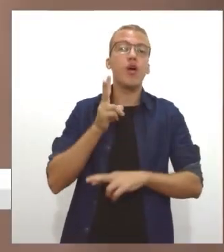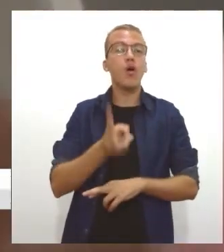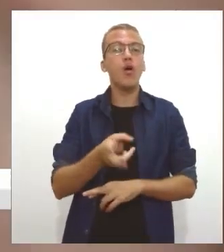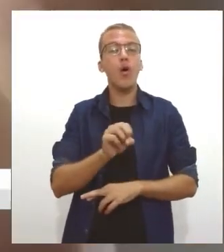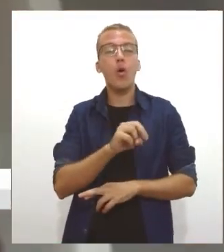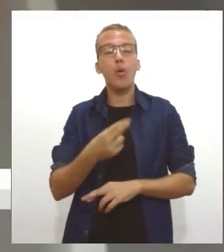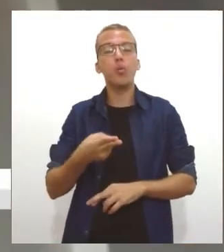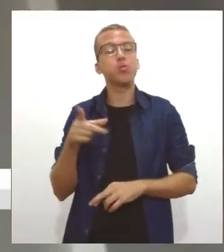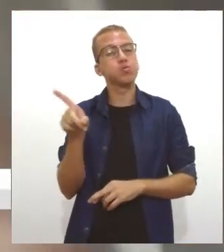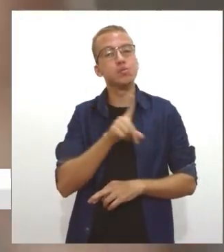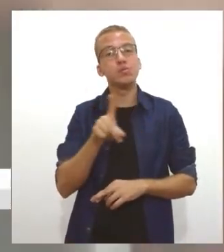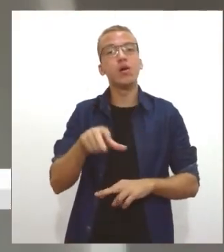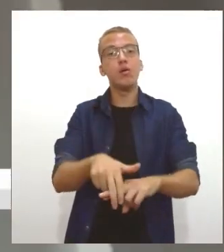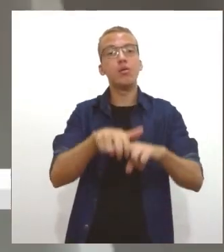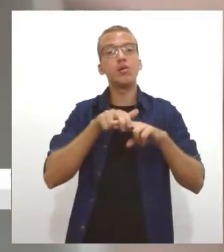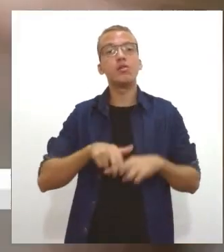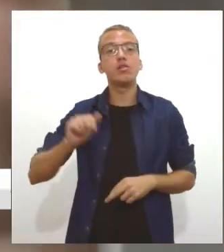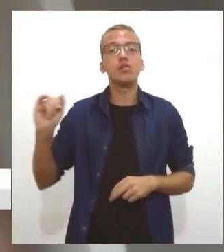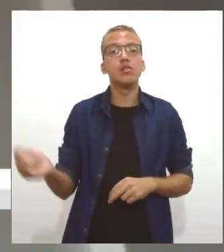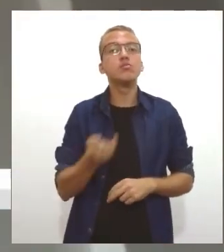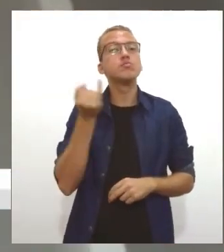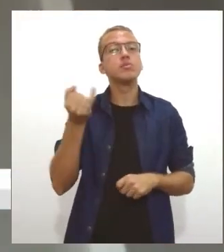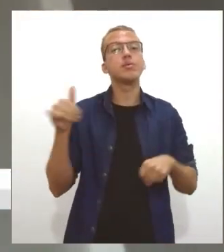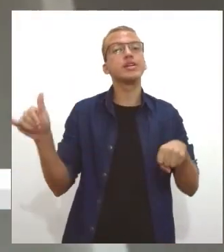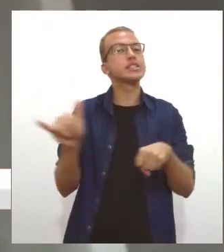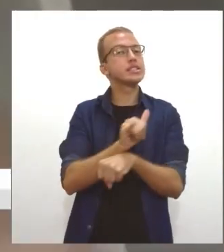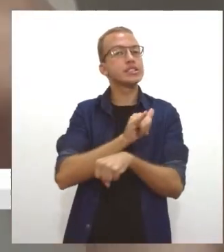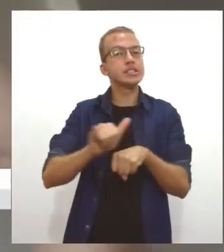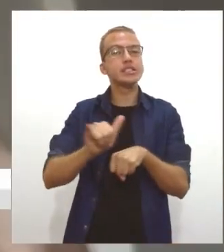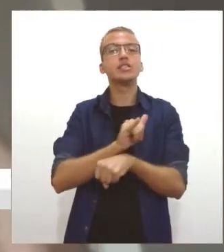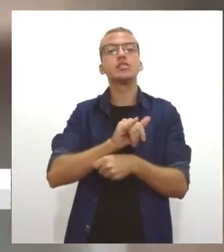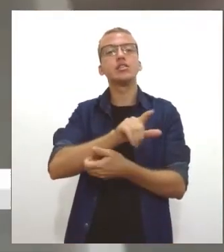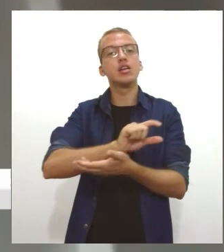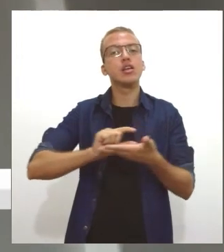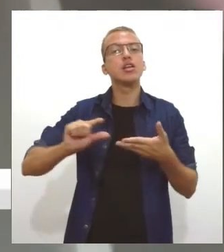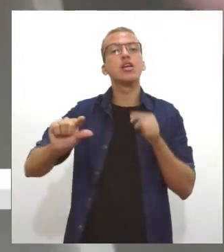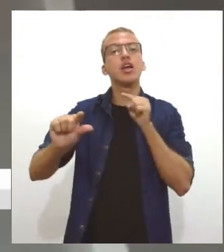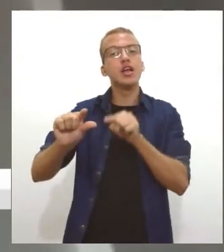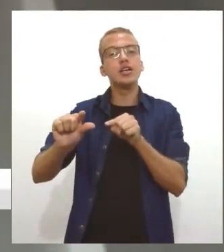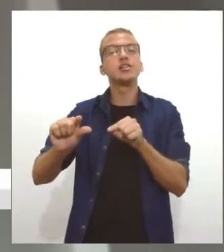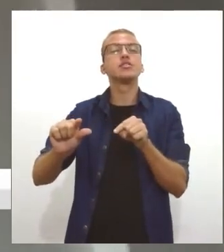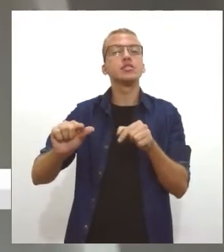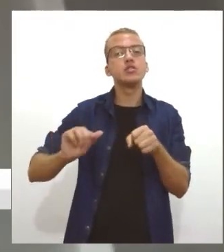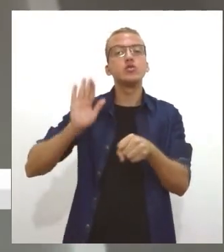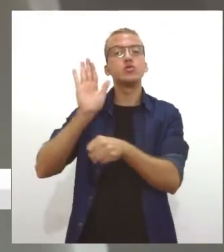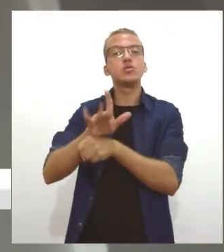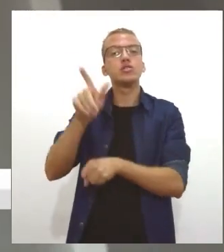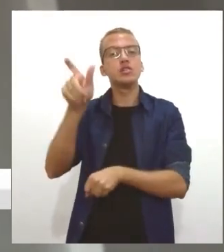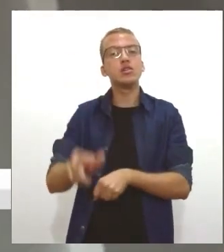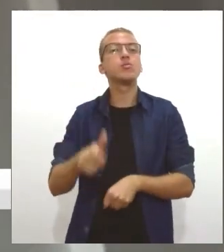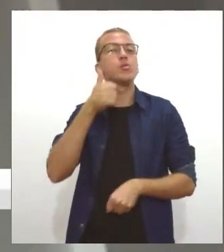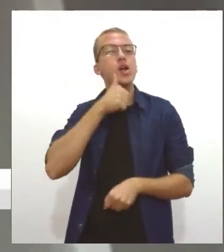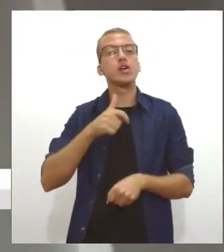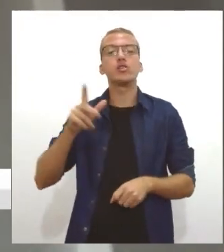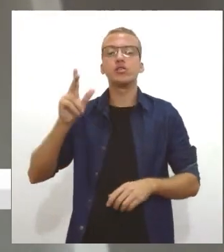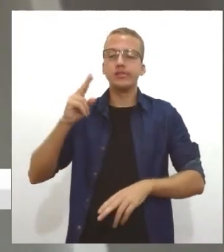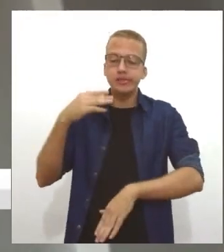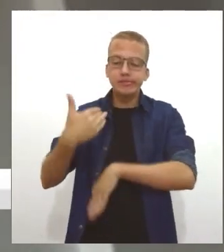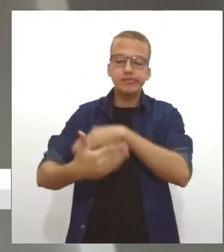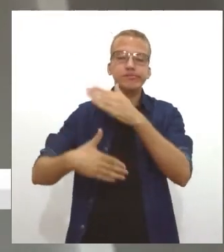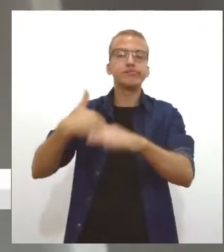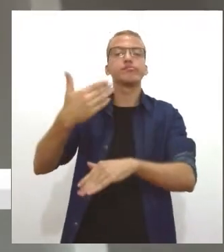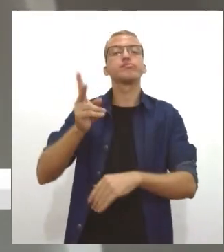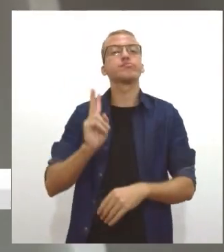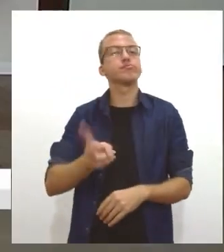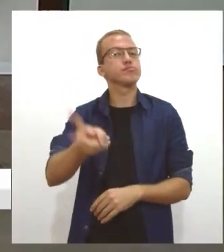importância desse tipo de medida, desse auxílio financeiro, para que essas mulheres possam dar um pontapé inicial no sentido de refazerem suas